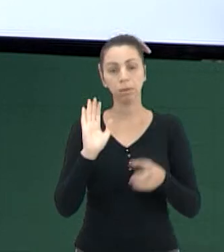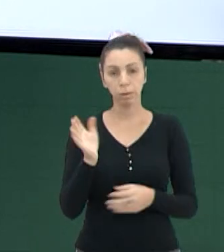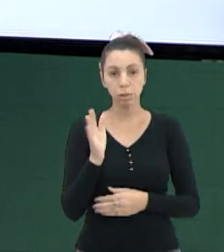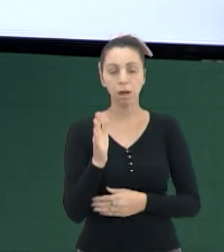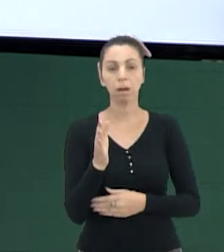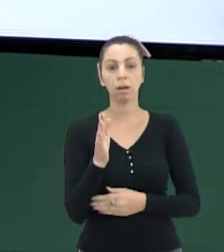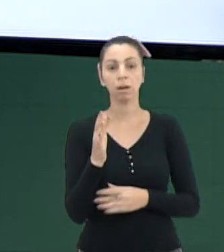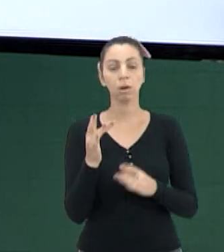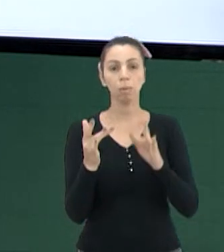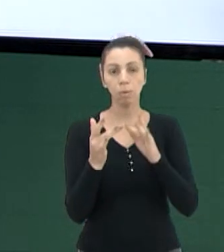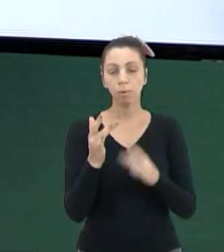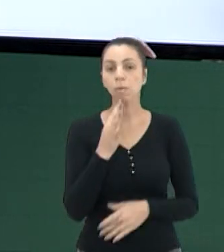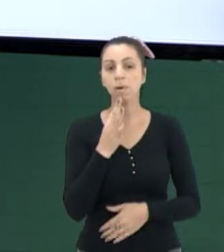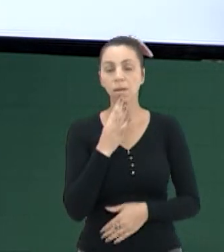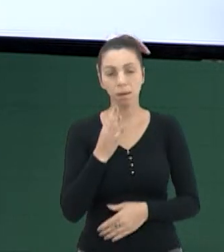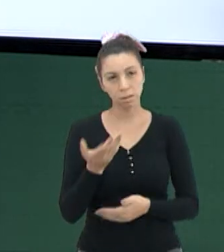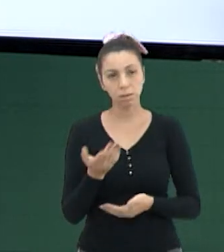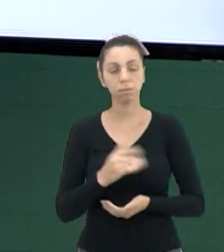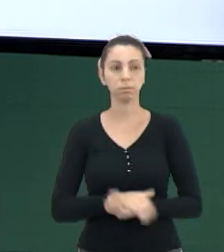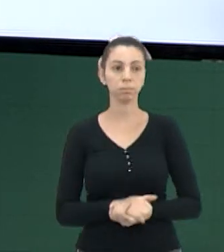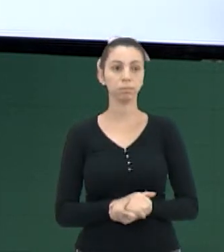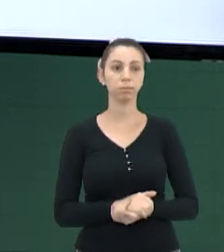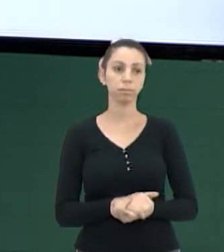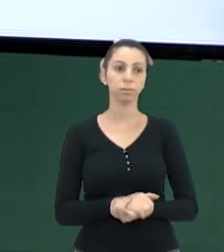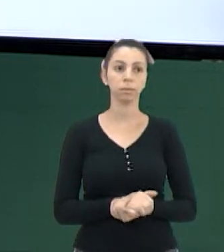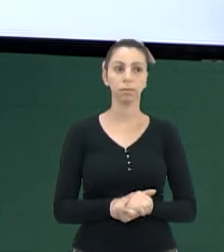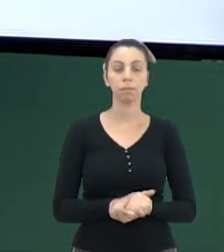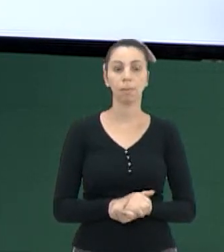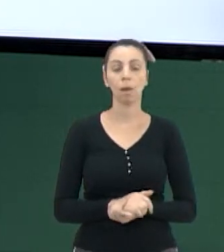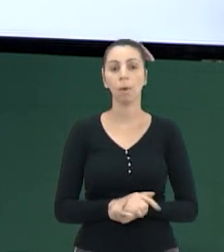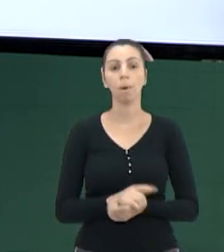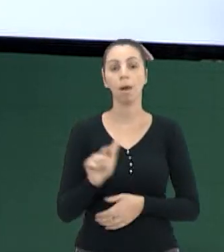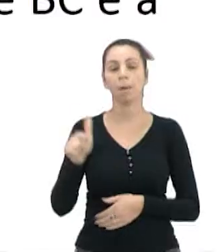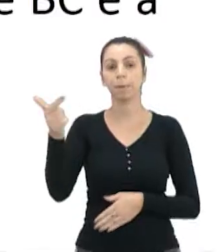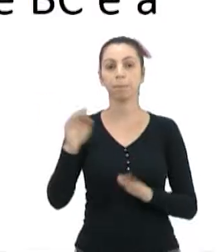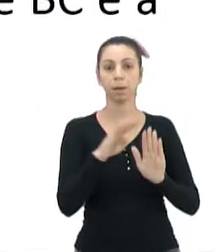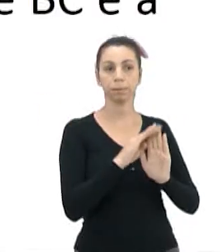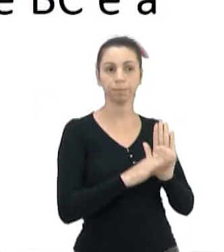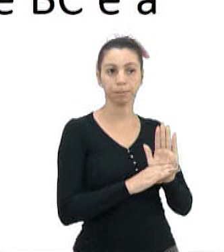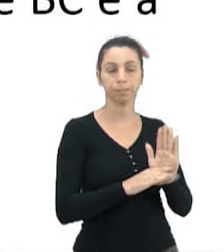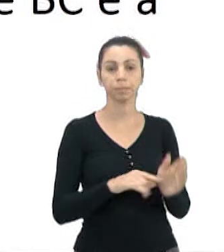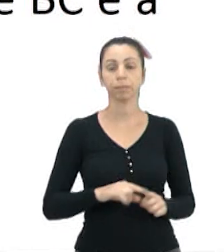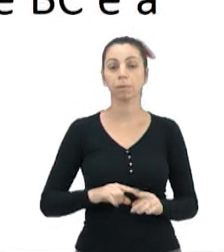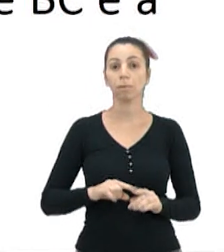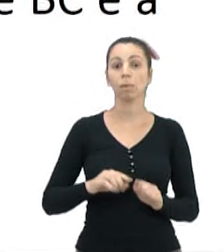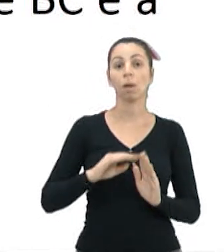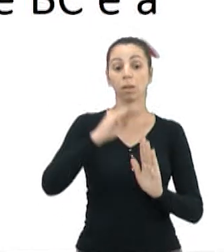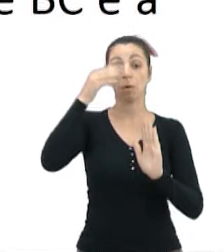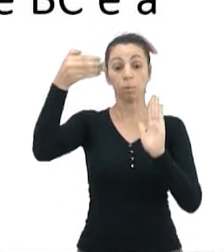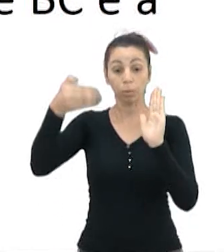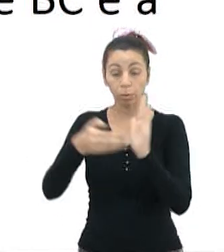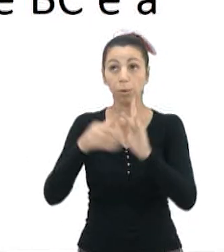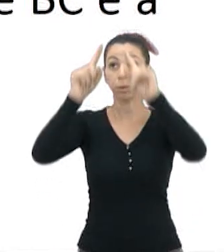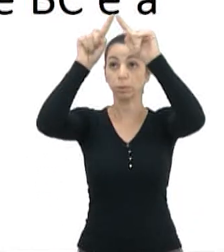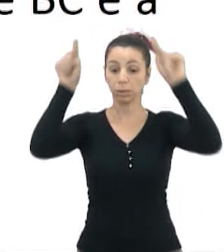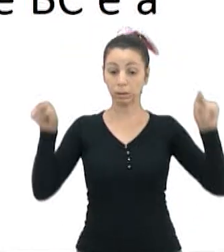neles. Vamos continuar? Olha lá a primeira propriedade. Em todo triângulo isósceles, a